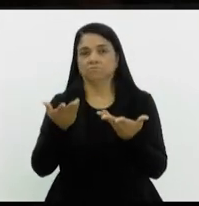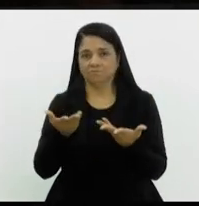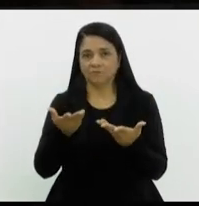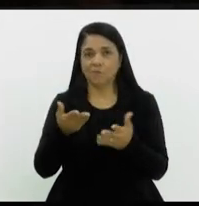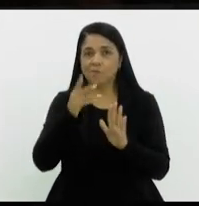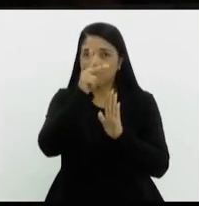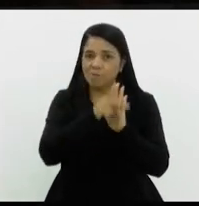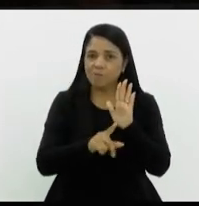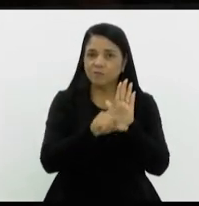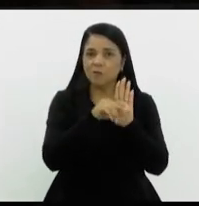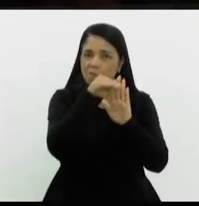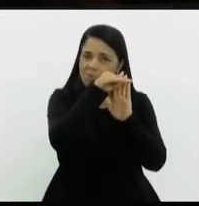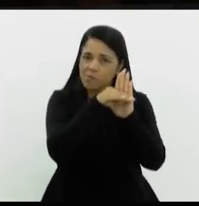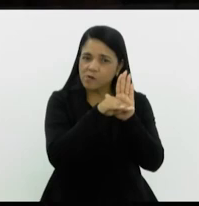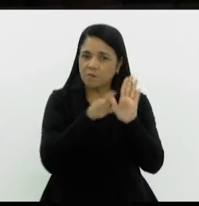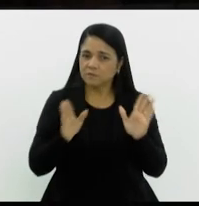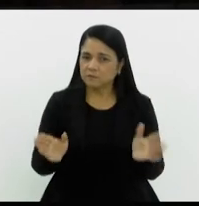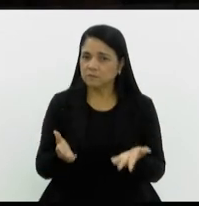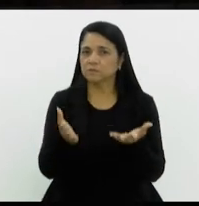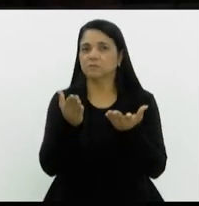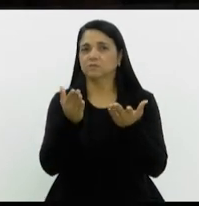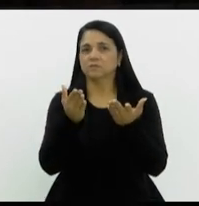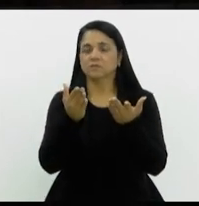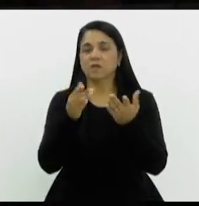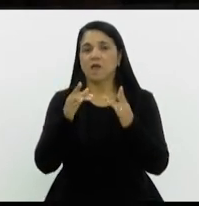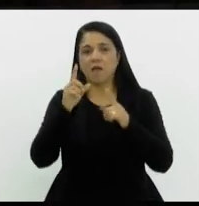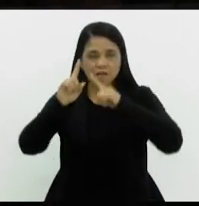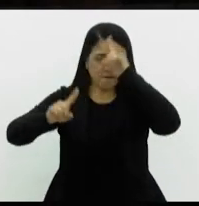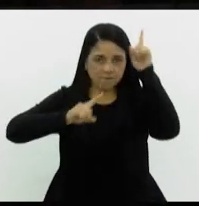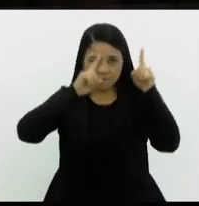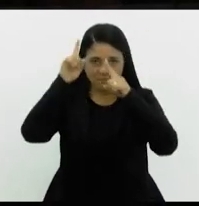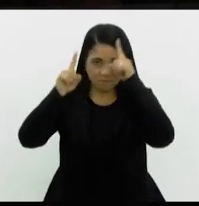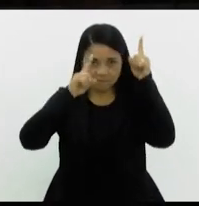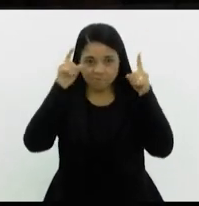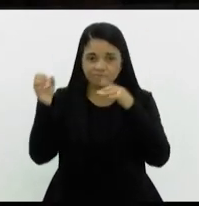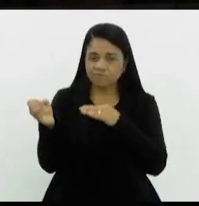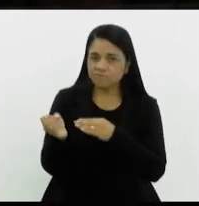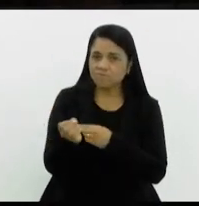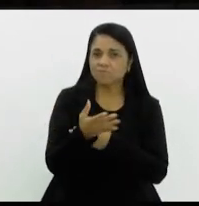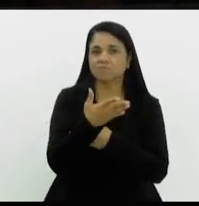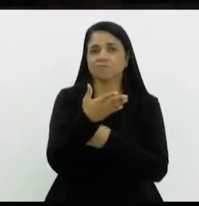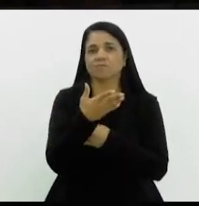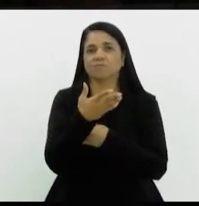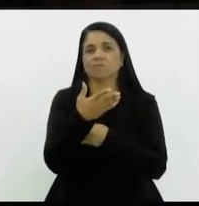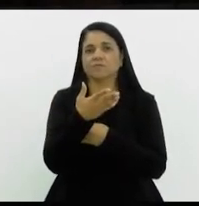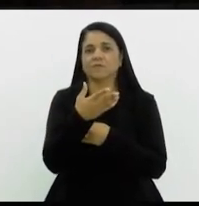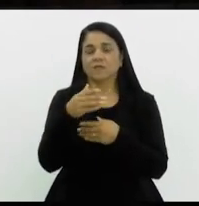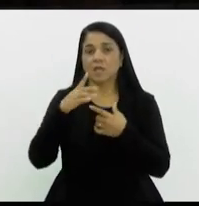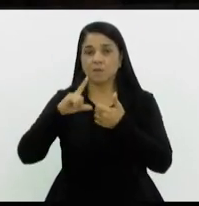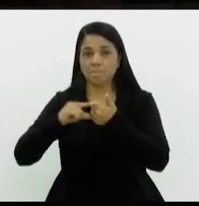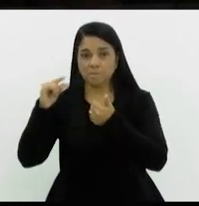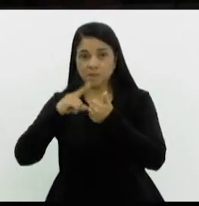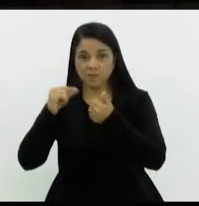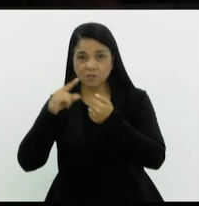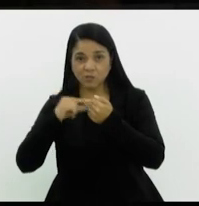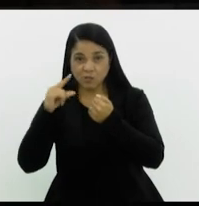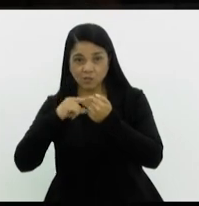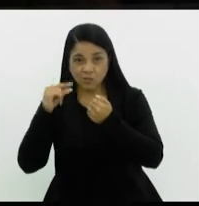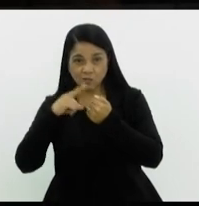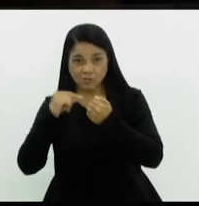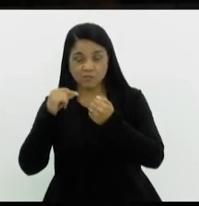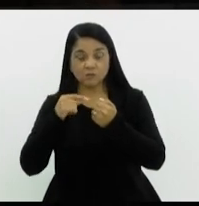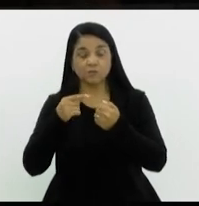Projetos e programas que incentivem a criatividade, inovação e empreendedorismo entre os